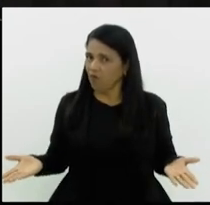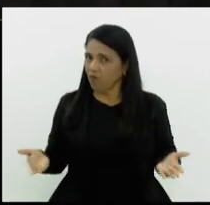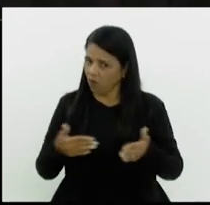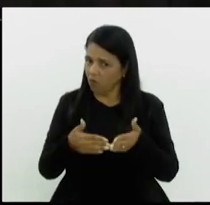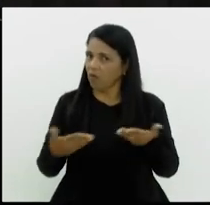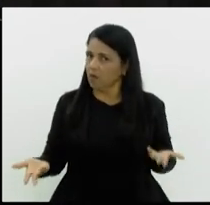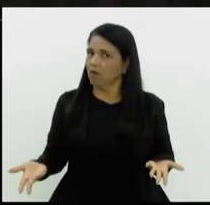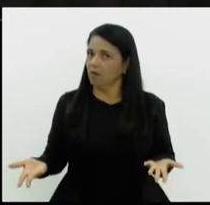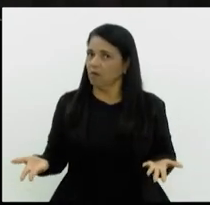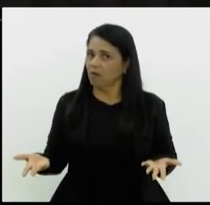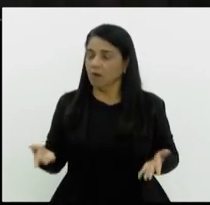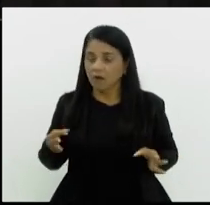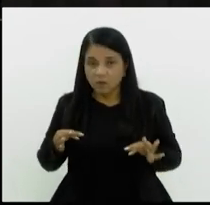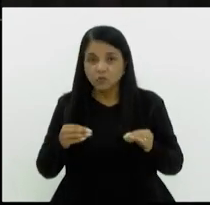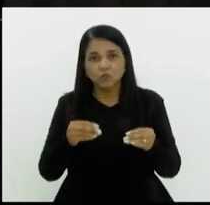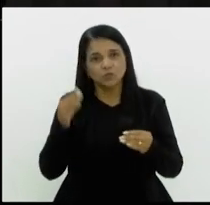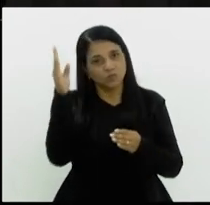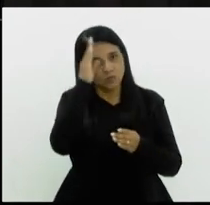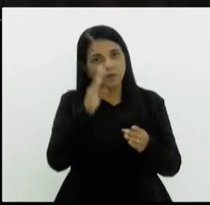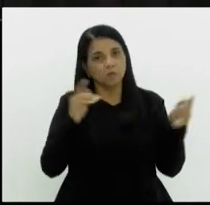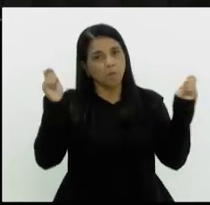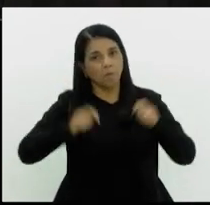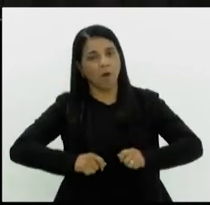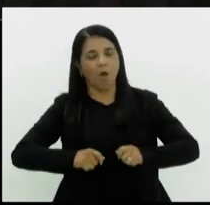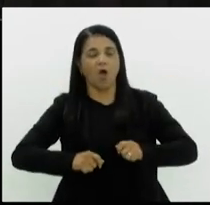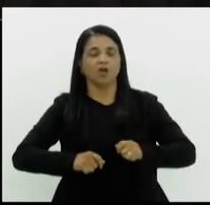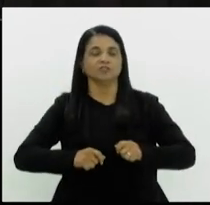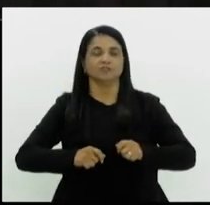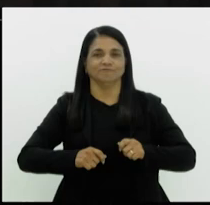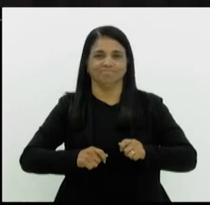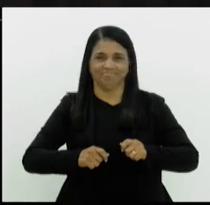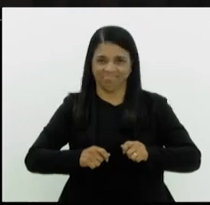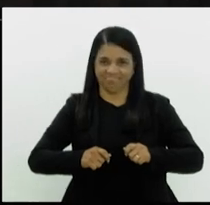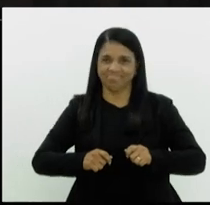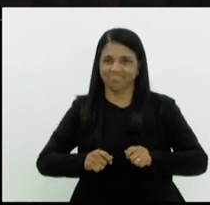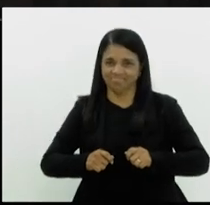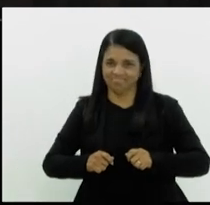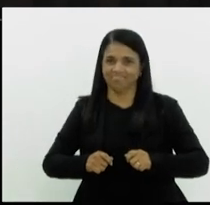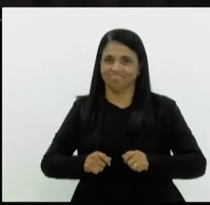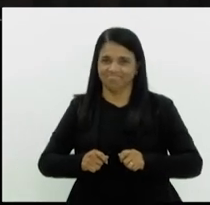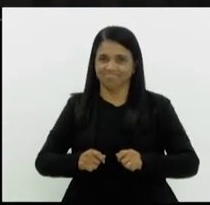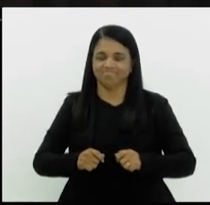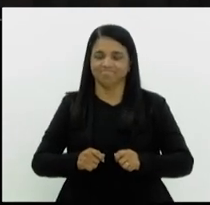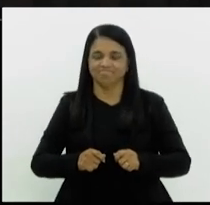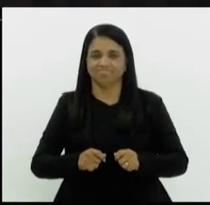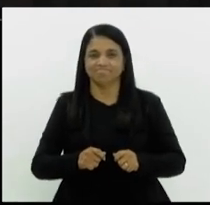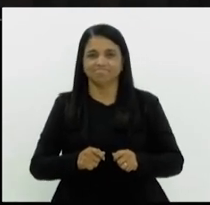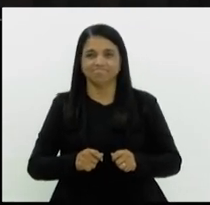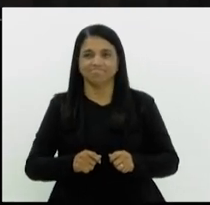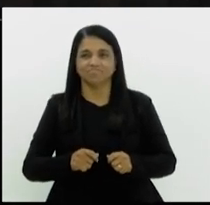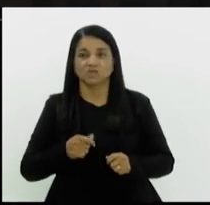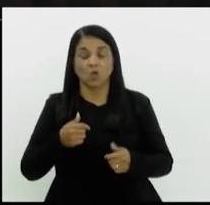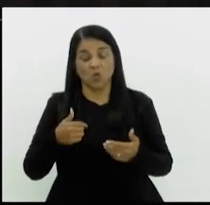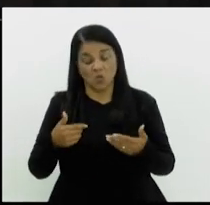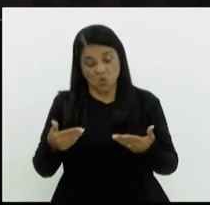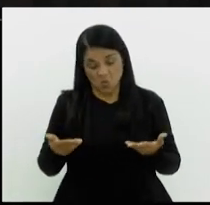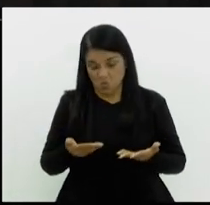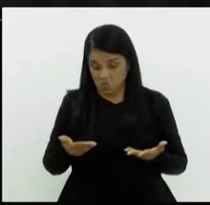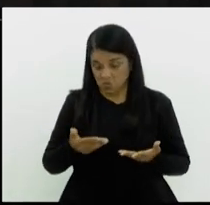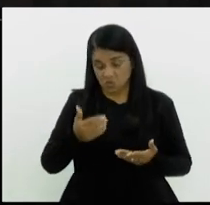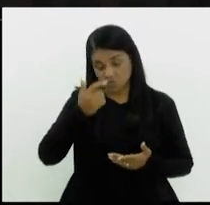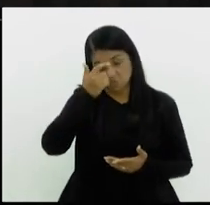Brasil tudo é possível. Tudo, absolutamente tudo é possível. Eu não tenho hoje